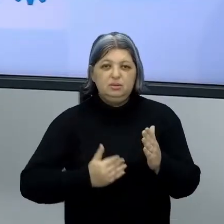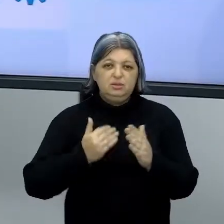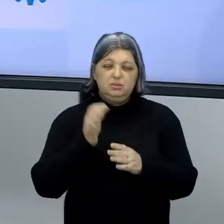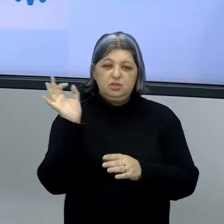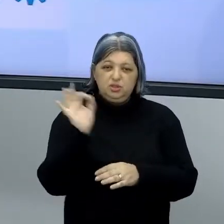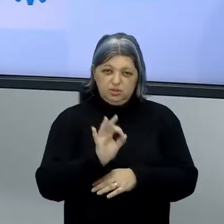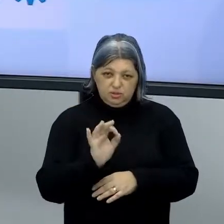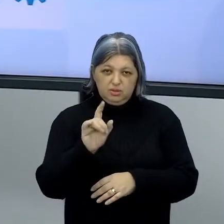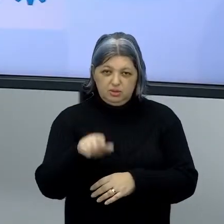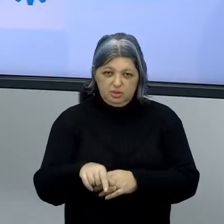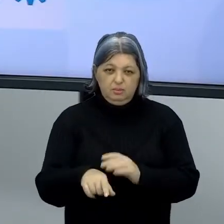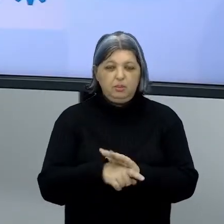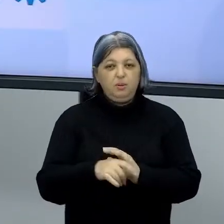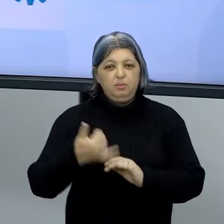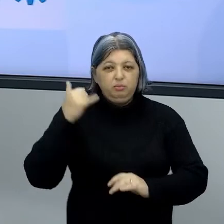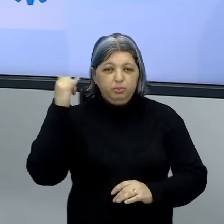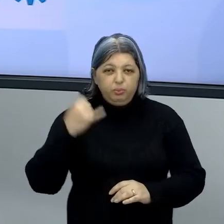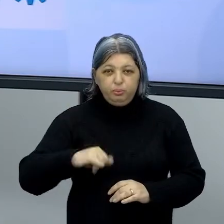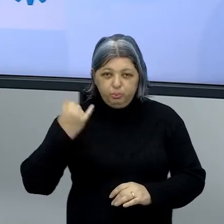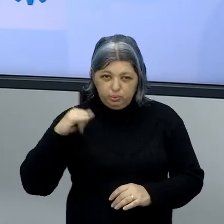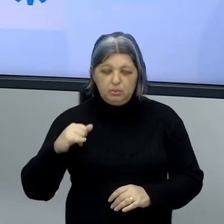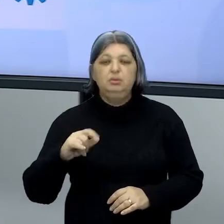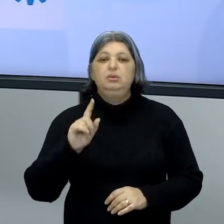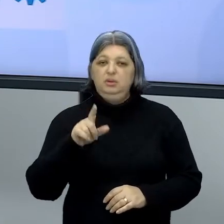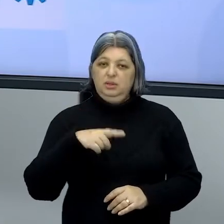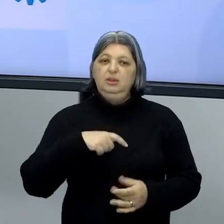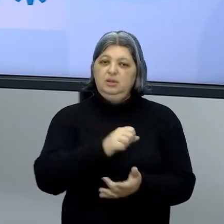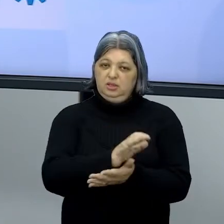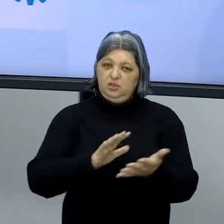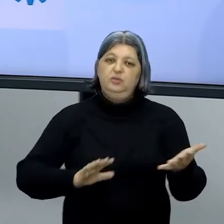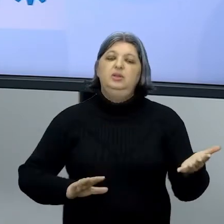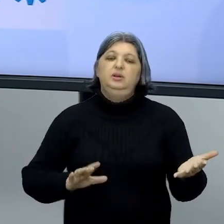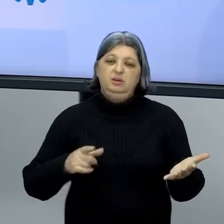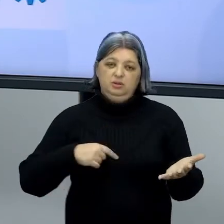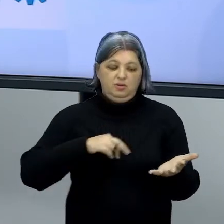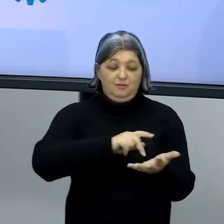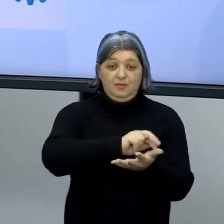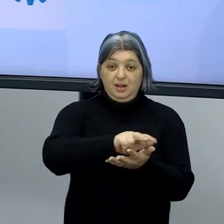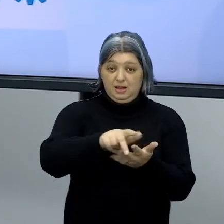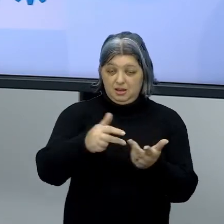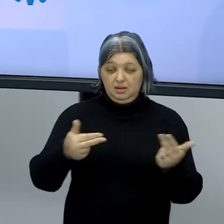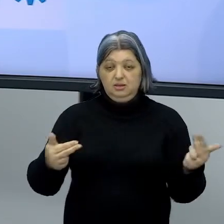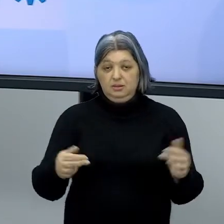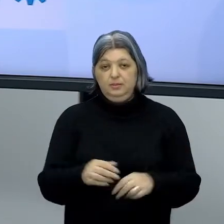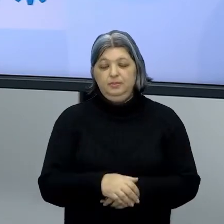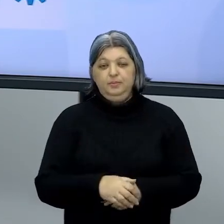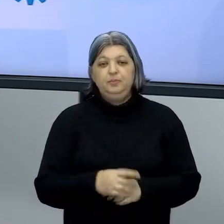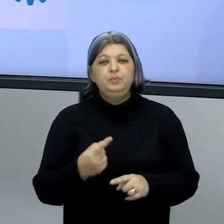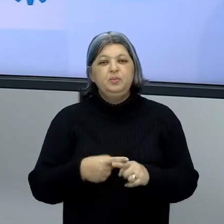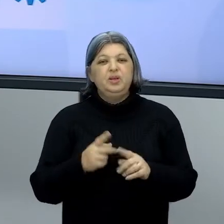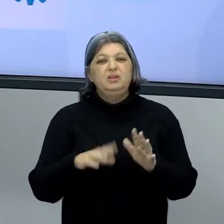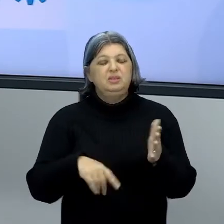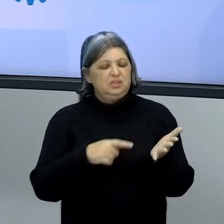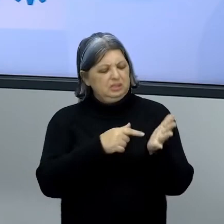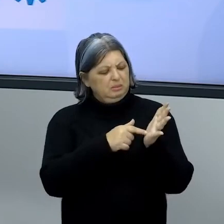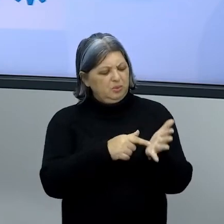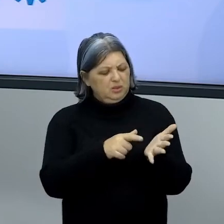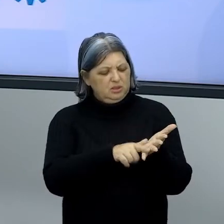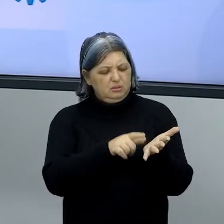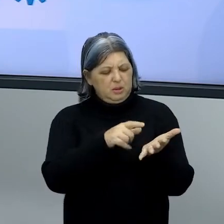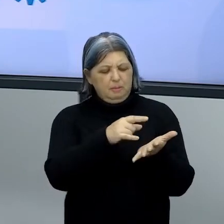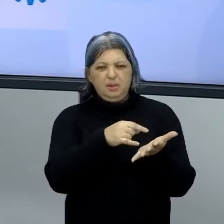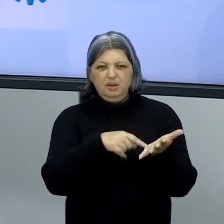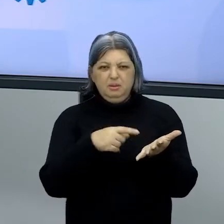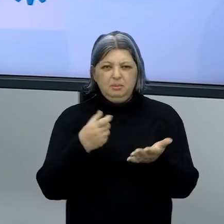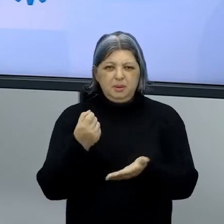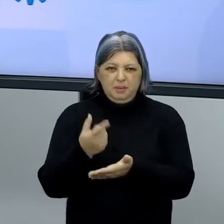nas atividades passadas bastante exercício sobre essas leituras, porque as instruções que vêm nos boletos, elas são mais